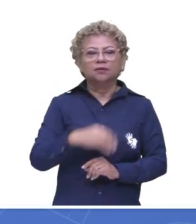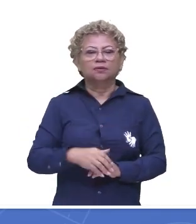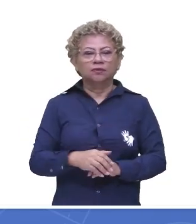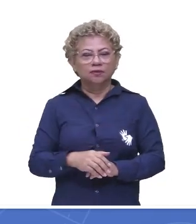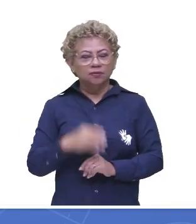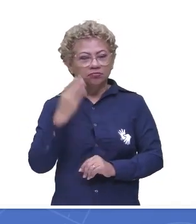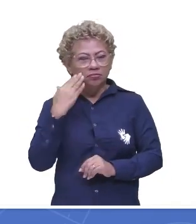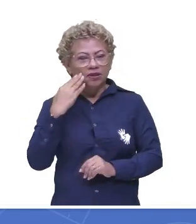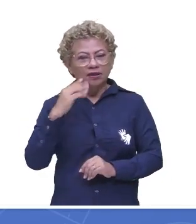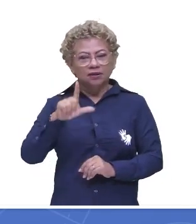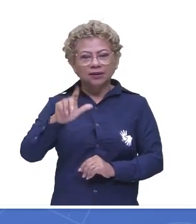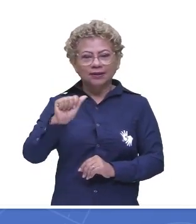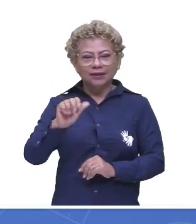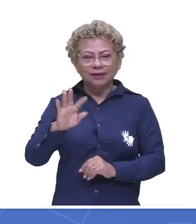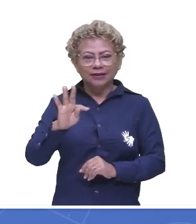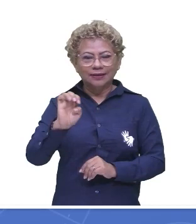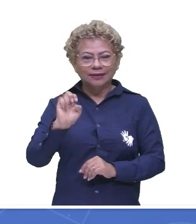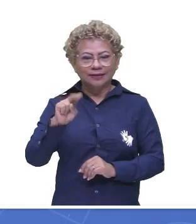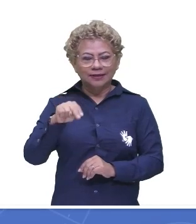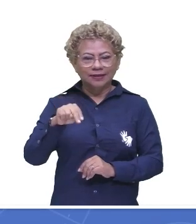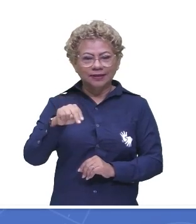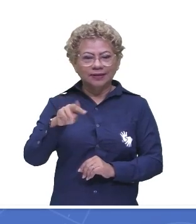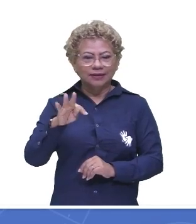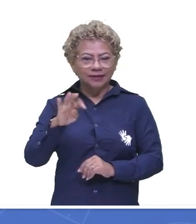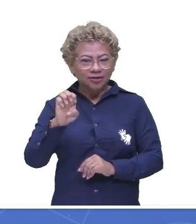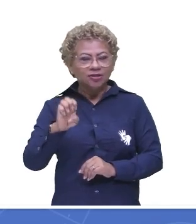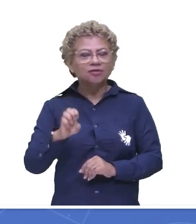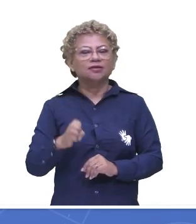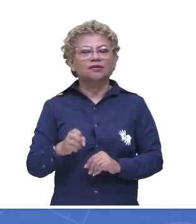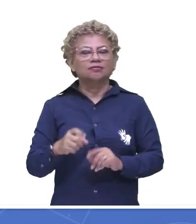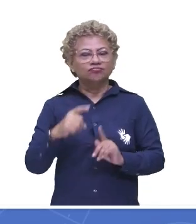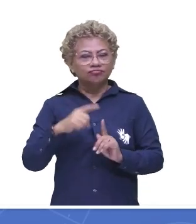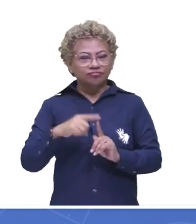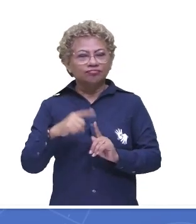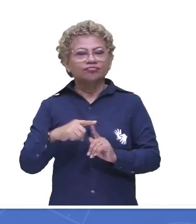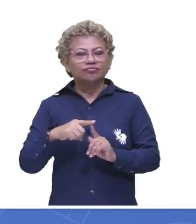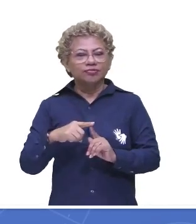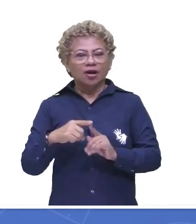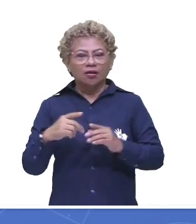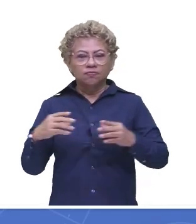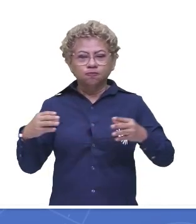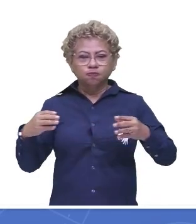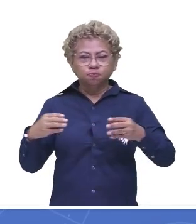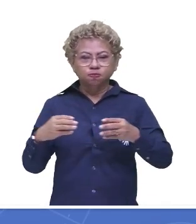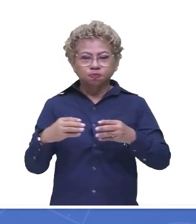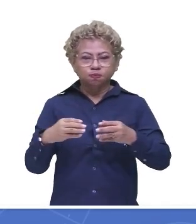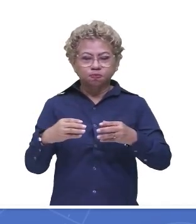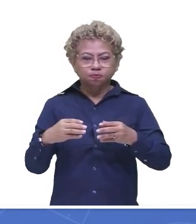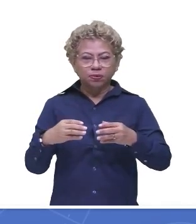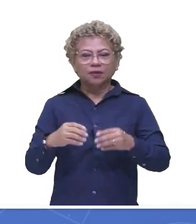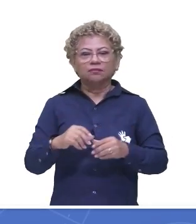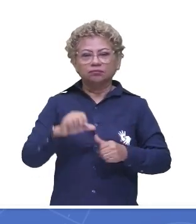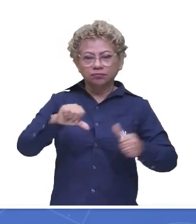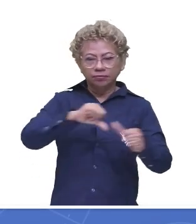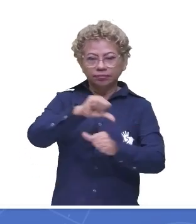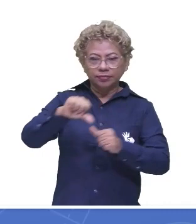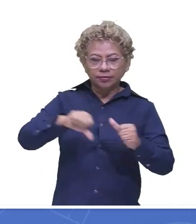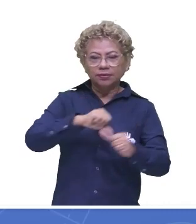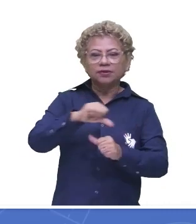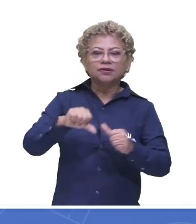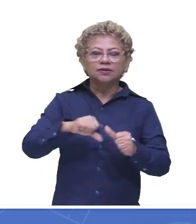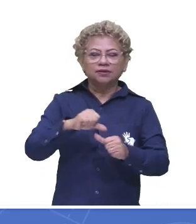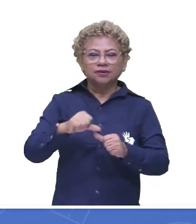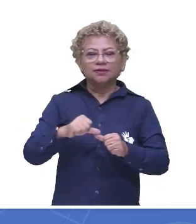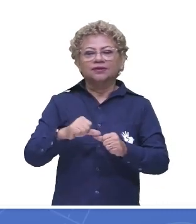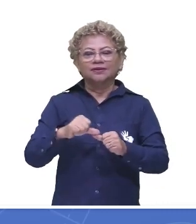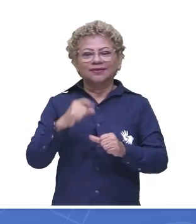está associado à mudança de estado físico. E nós aprendemos lá em química o quê? Que mudança de estado físico de substâncias